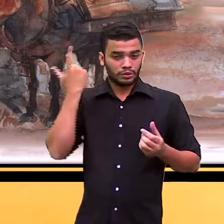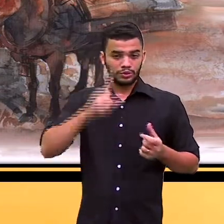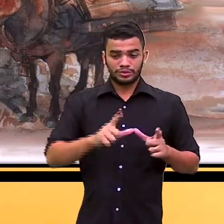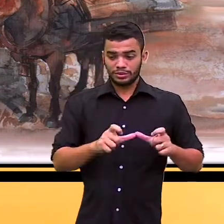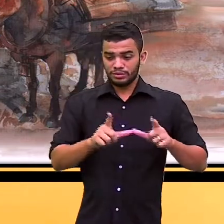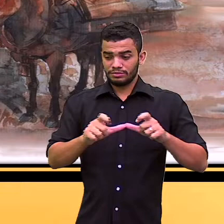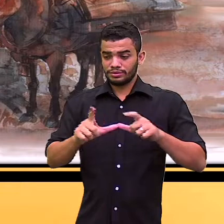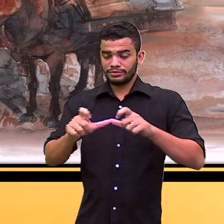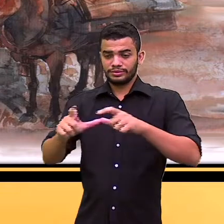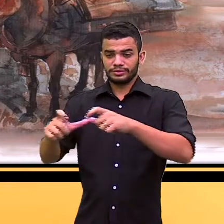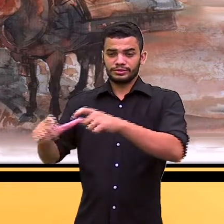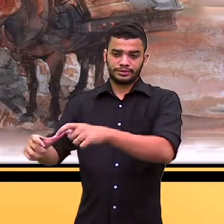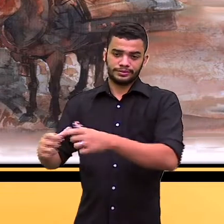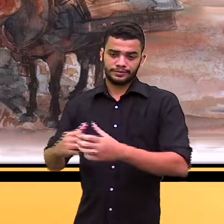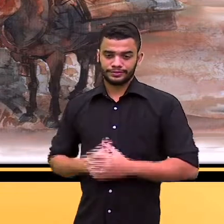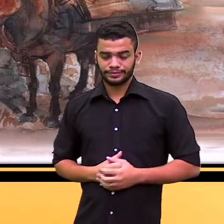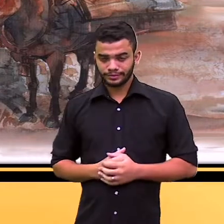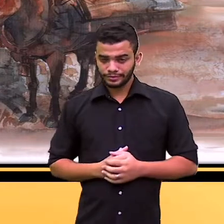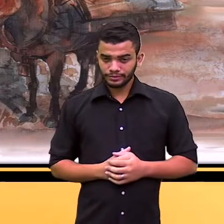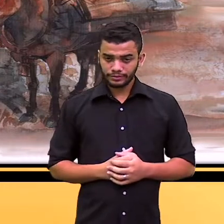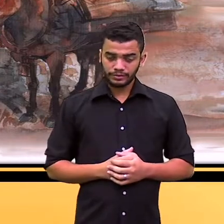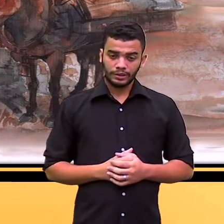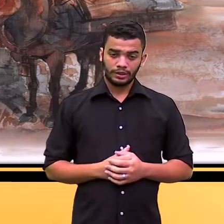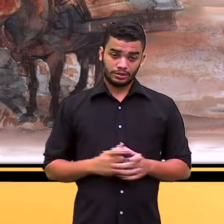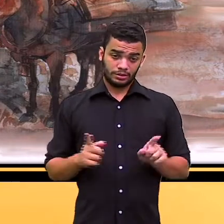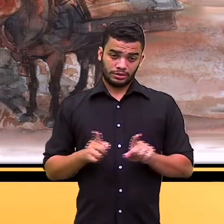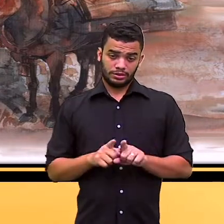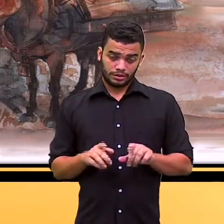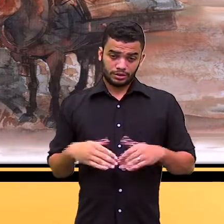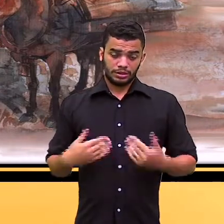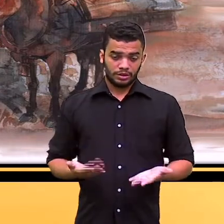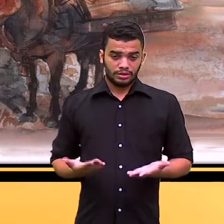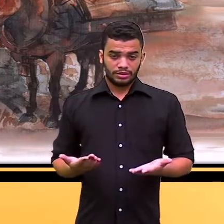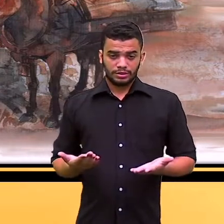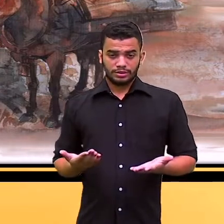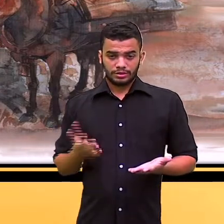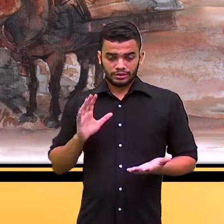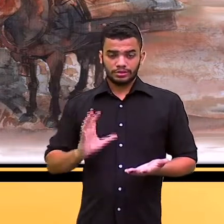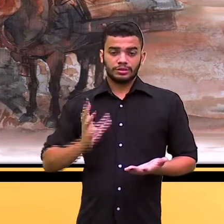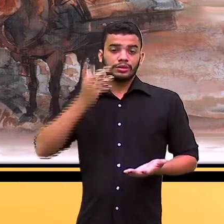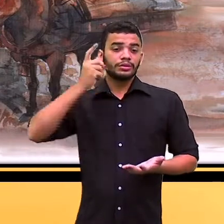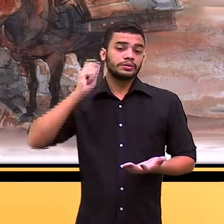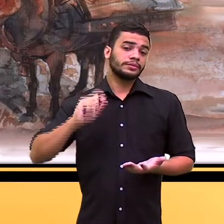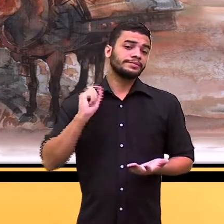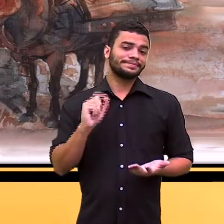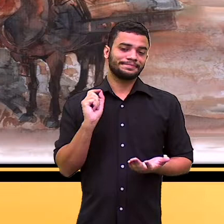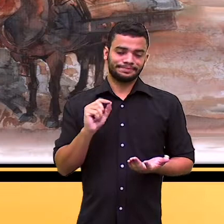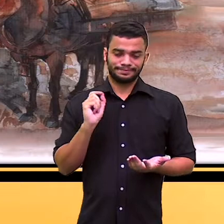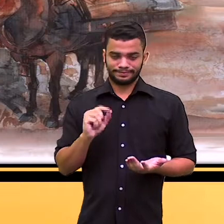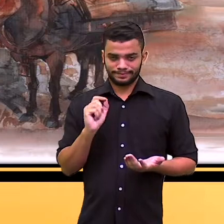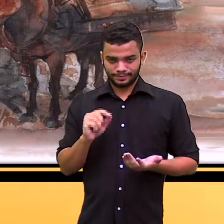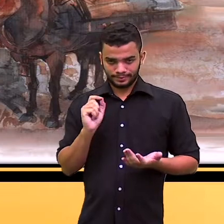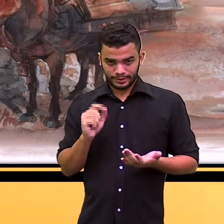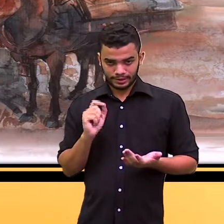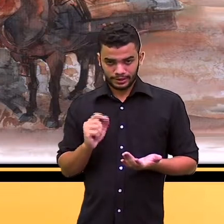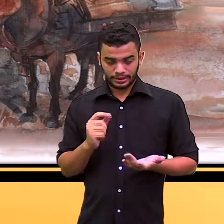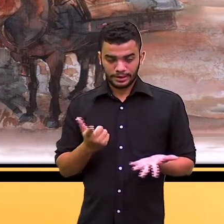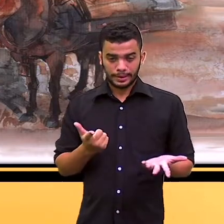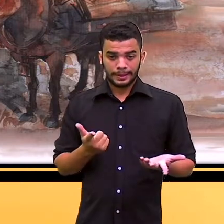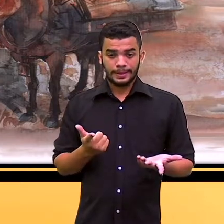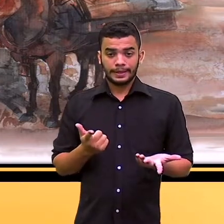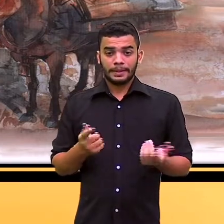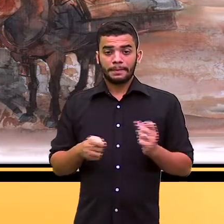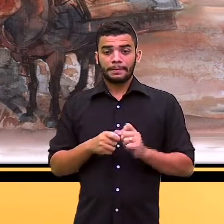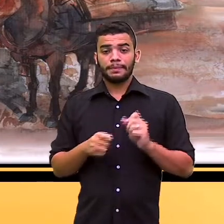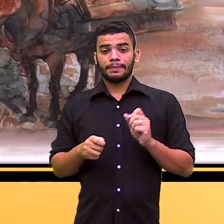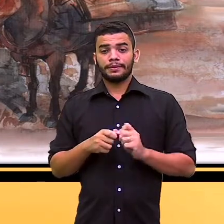da colônia. Para amenizar o problema e garantir a máxima produtividade na exploração das minas,